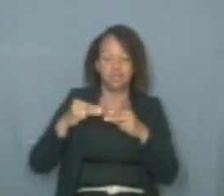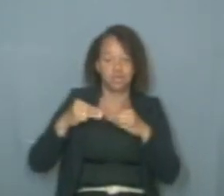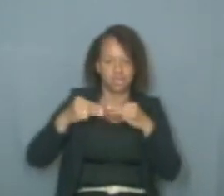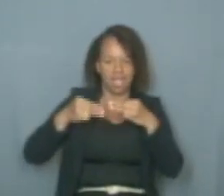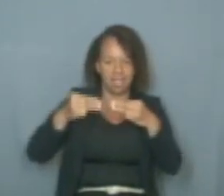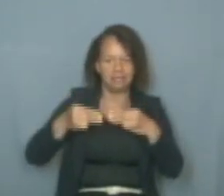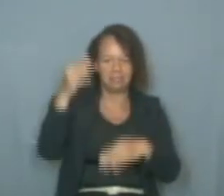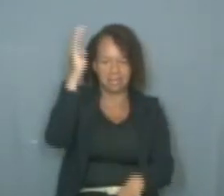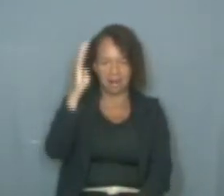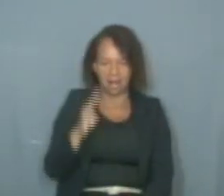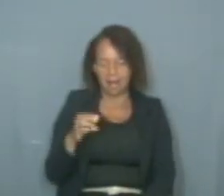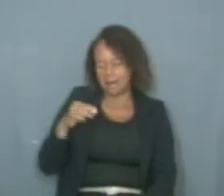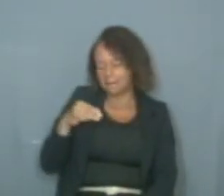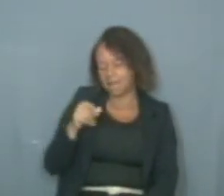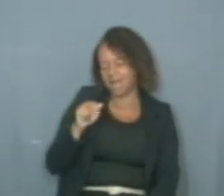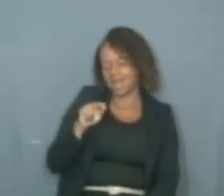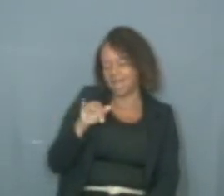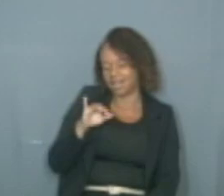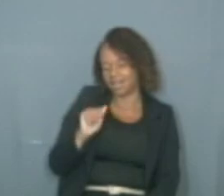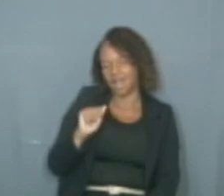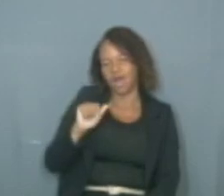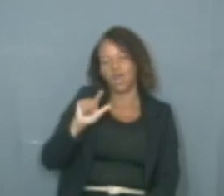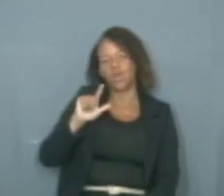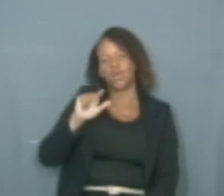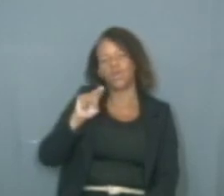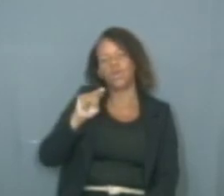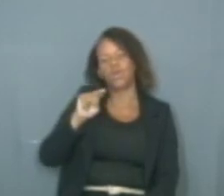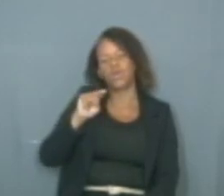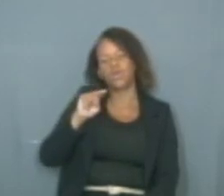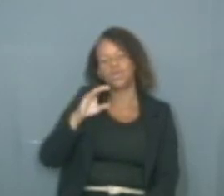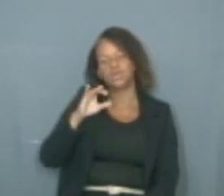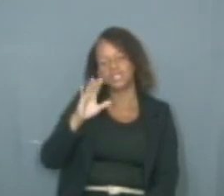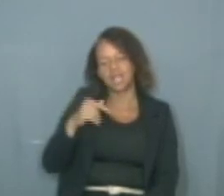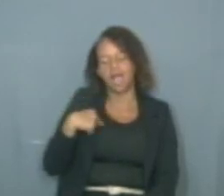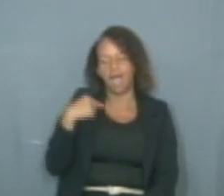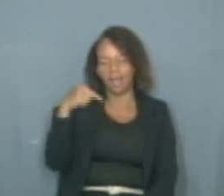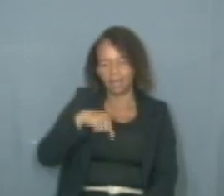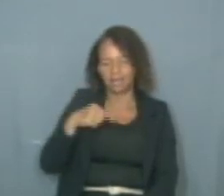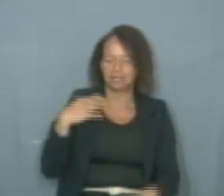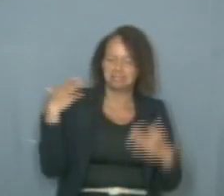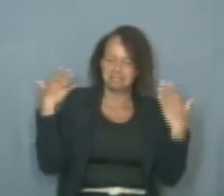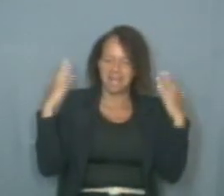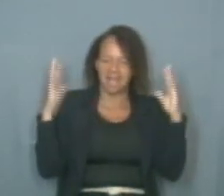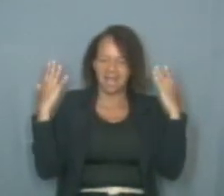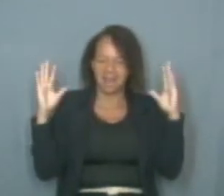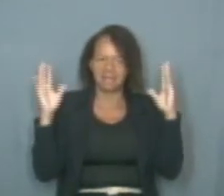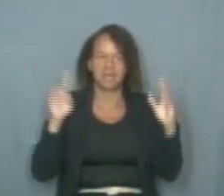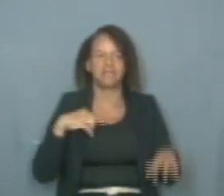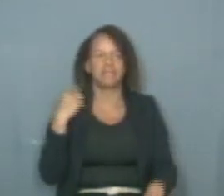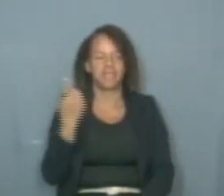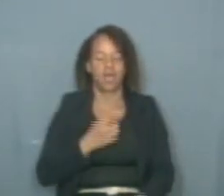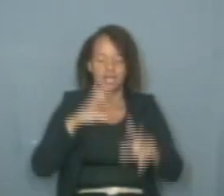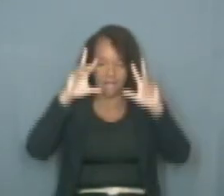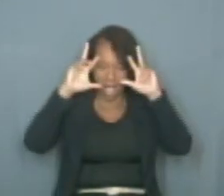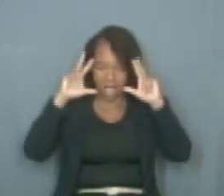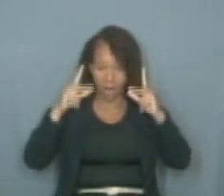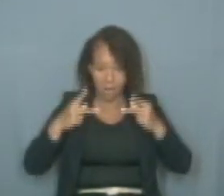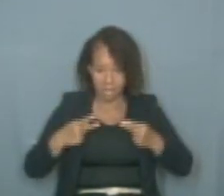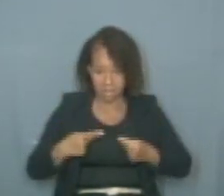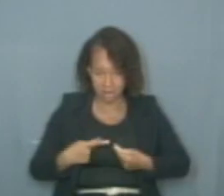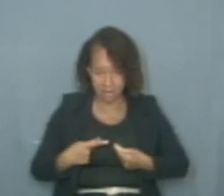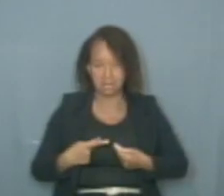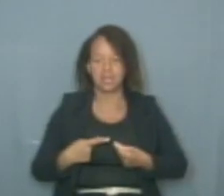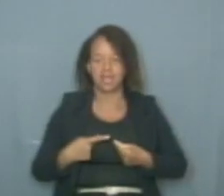República. Maria Lúcia, minha querida, aqui vai o nosso parabéns, o nosso